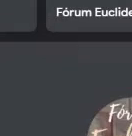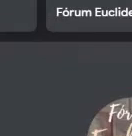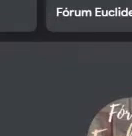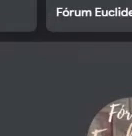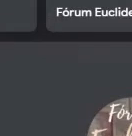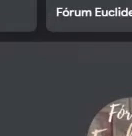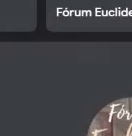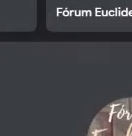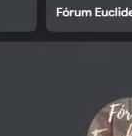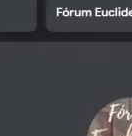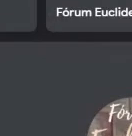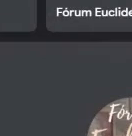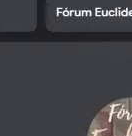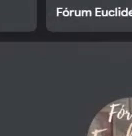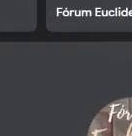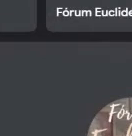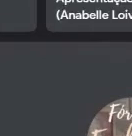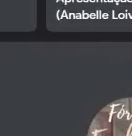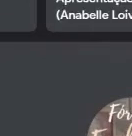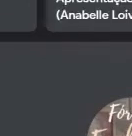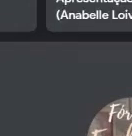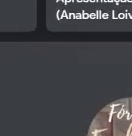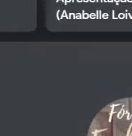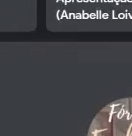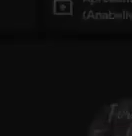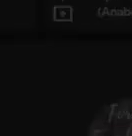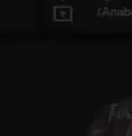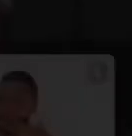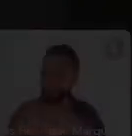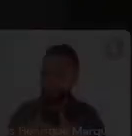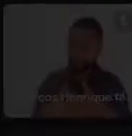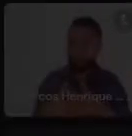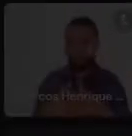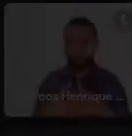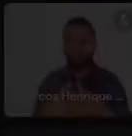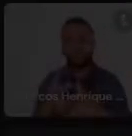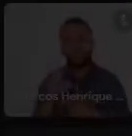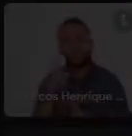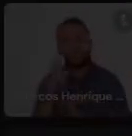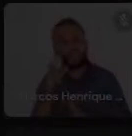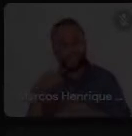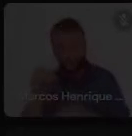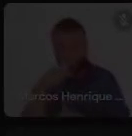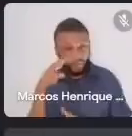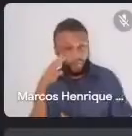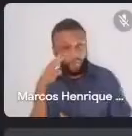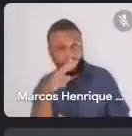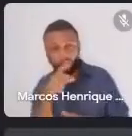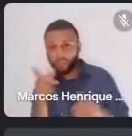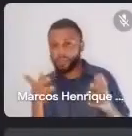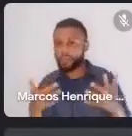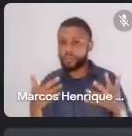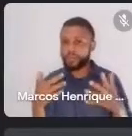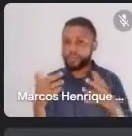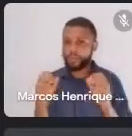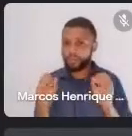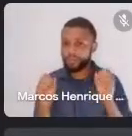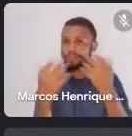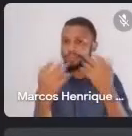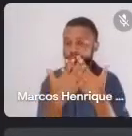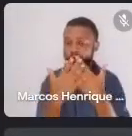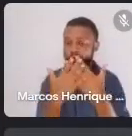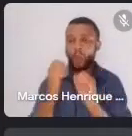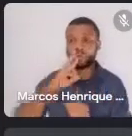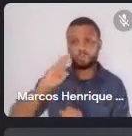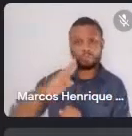vezes. Vamos ver se vocês conseguem ver o que está sendo compartilhado. Alguma das meninas bolsistas pode me dar um retorno? Porque eu não